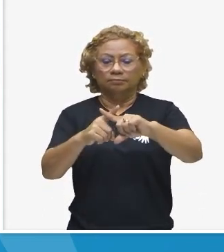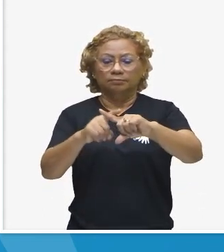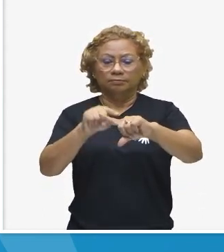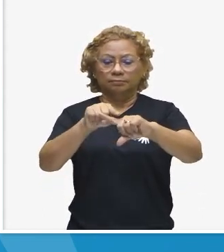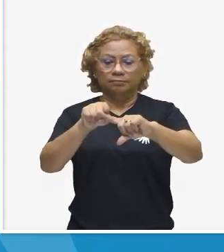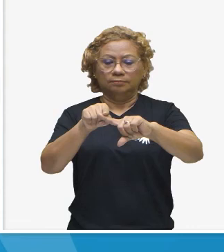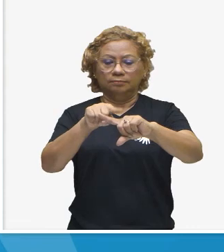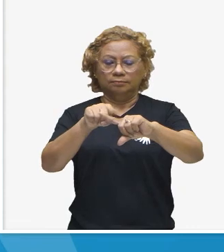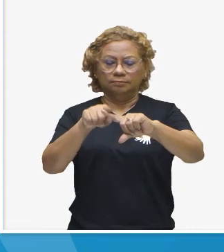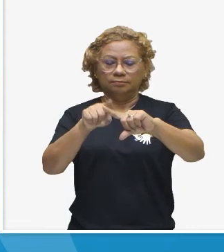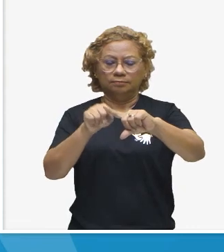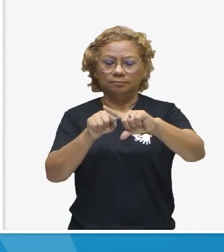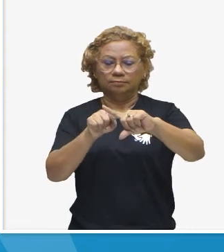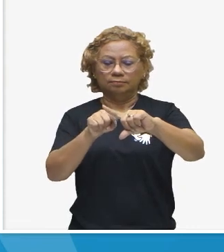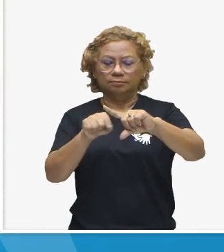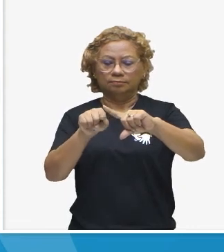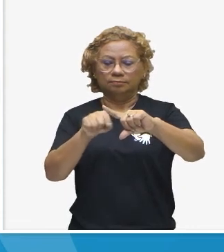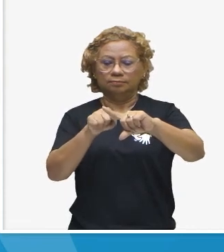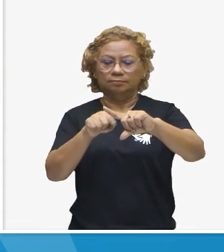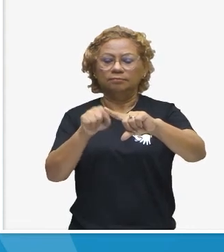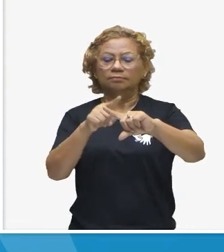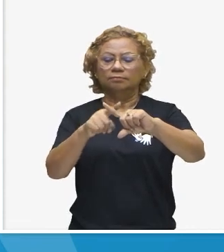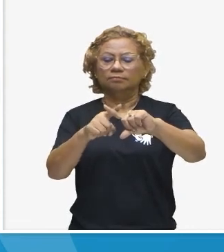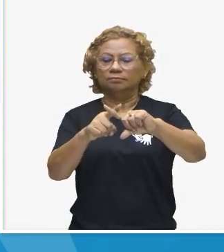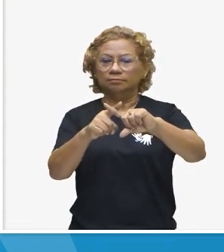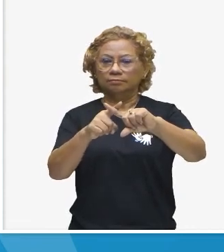Tá? O ângulo,